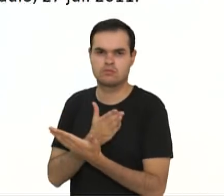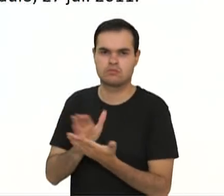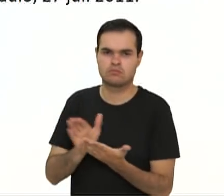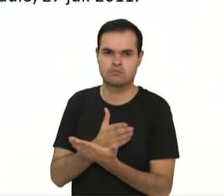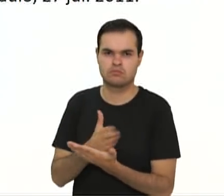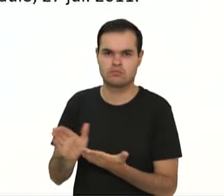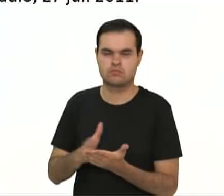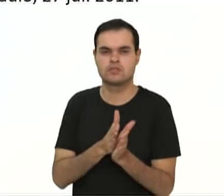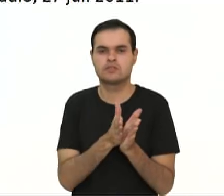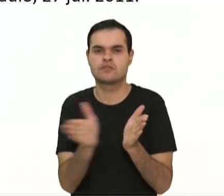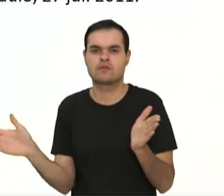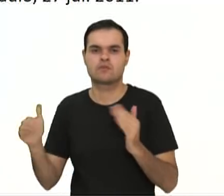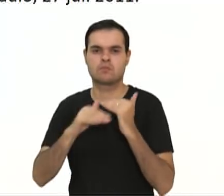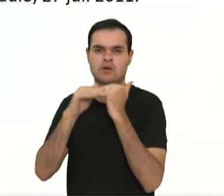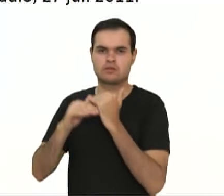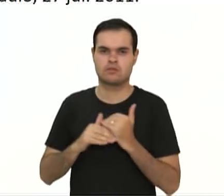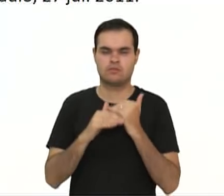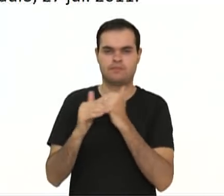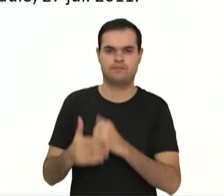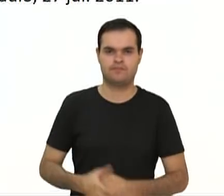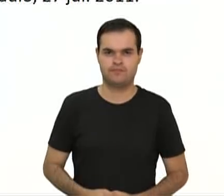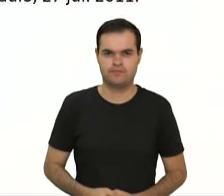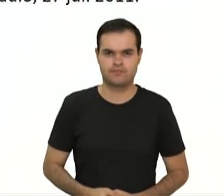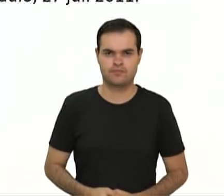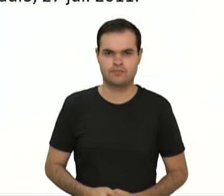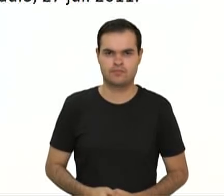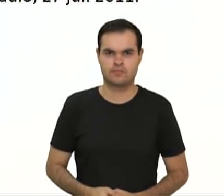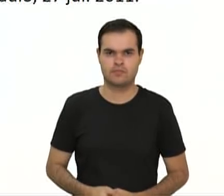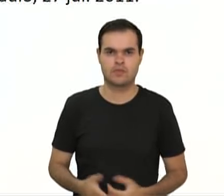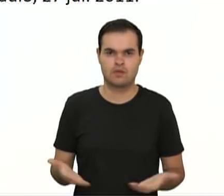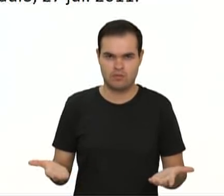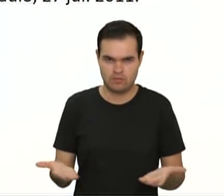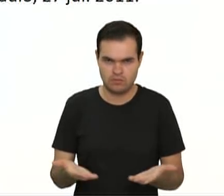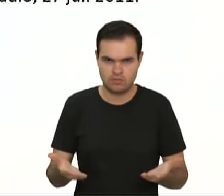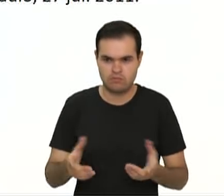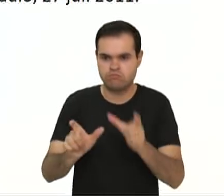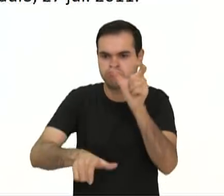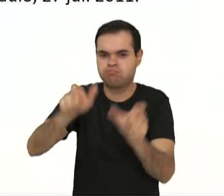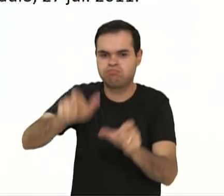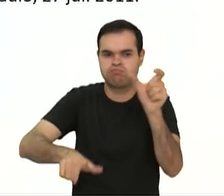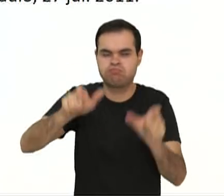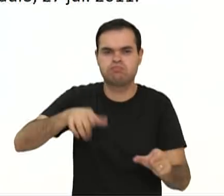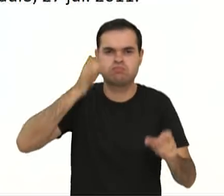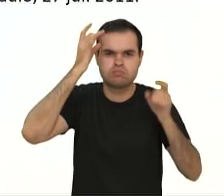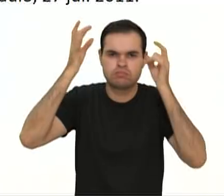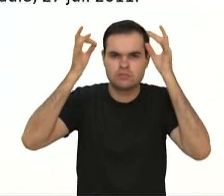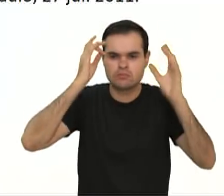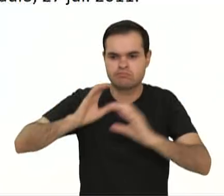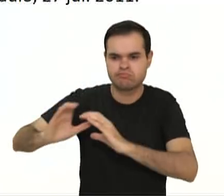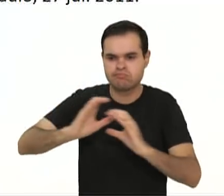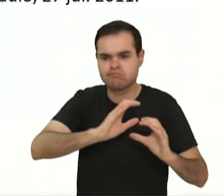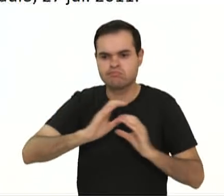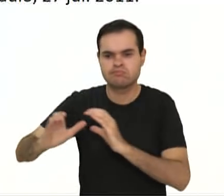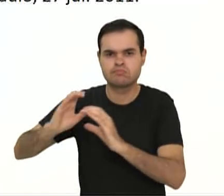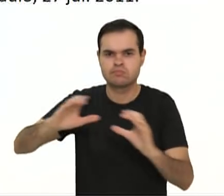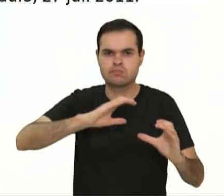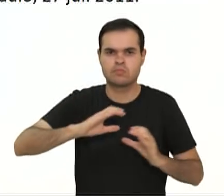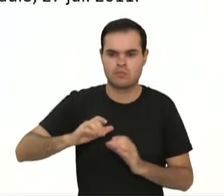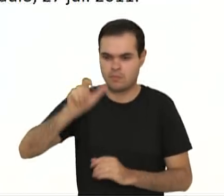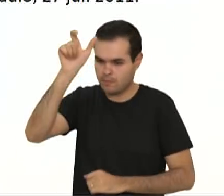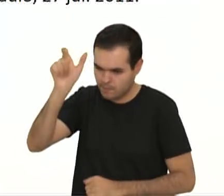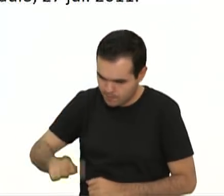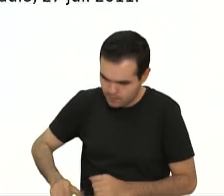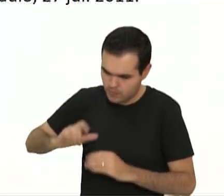padrão. Com a popularidade de acesso aos meios de publicação, o indivíduo urbano, globalizado